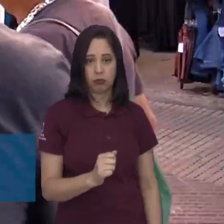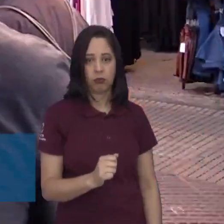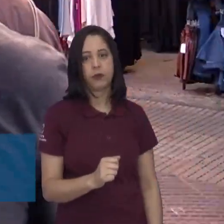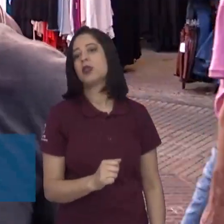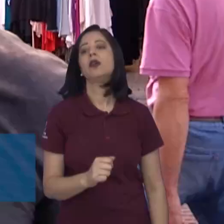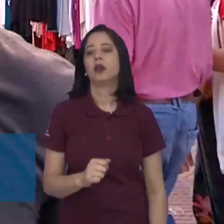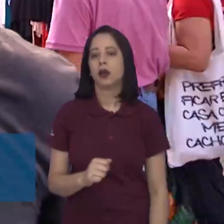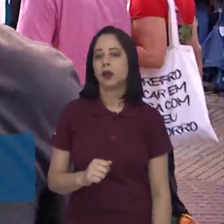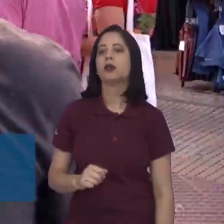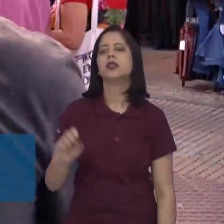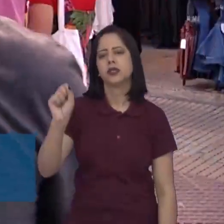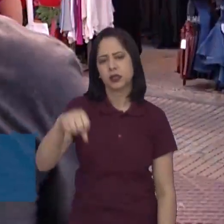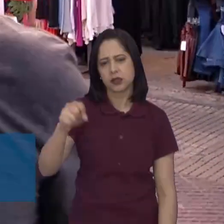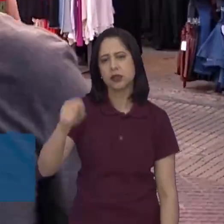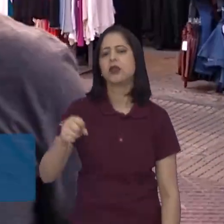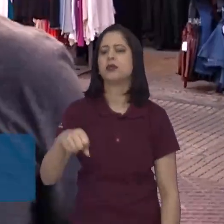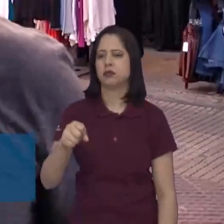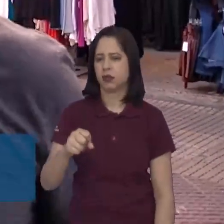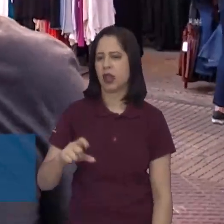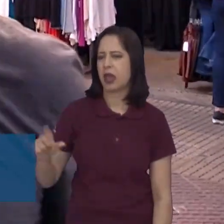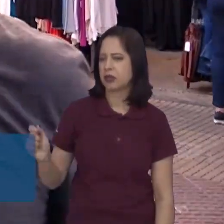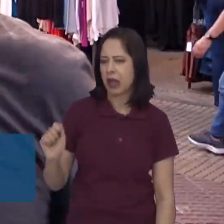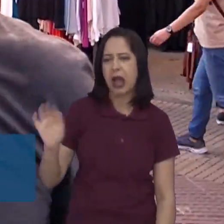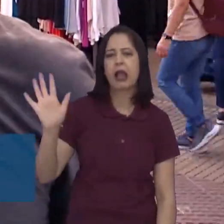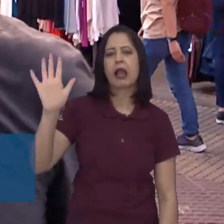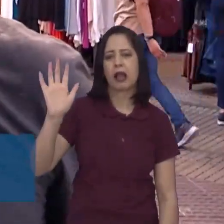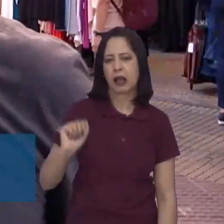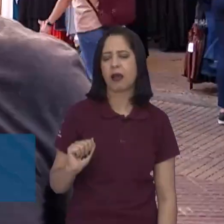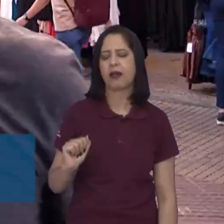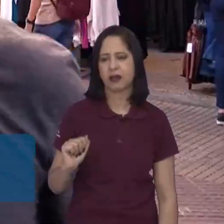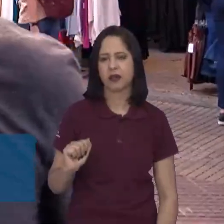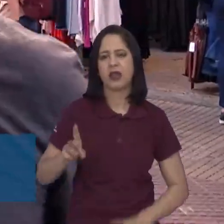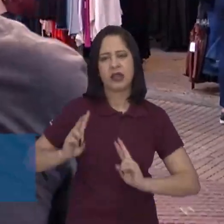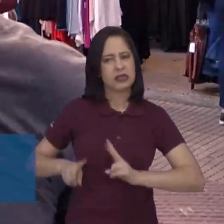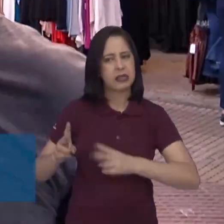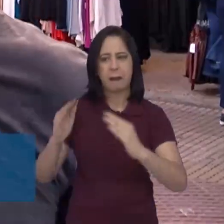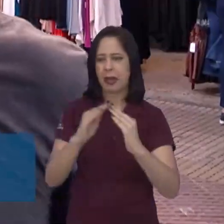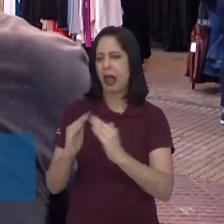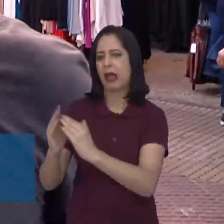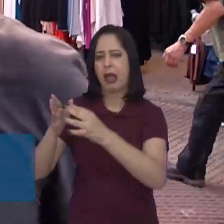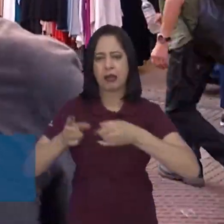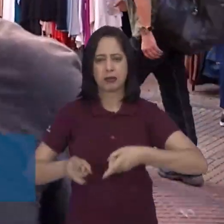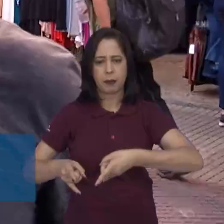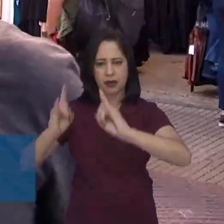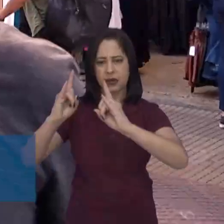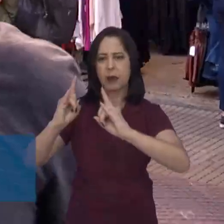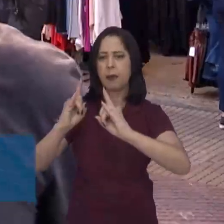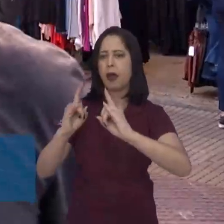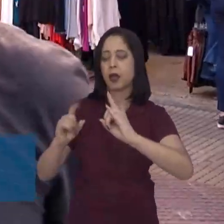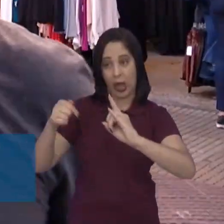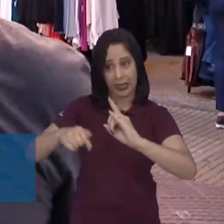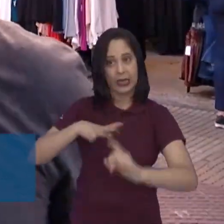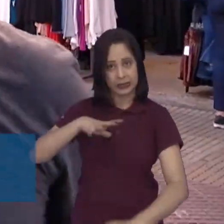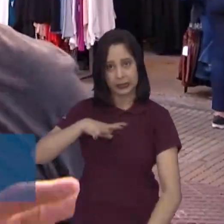comércio caiu, cai. Quando o comércio está melhor, também aumenta o preço de imóvel. Eu estou falando aqui do centro,